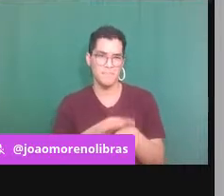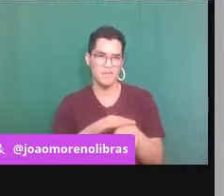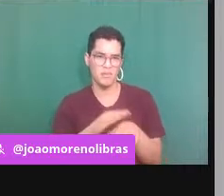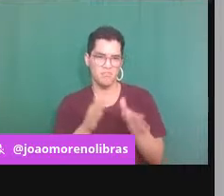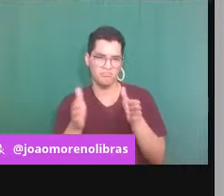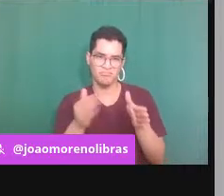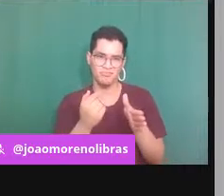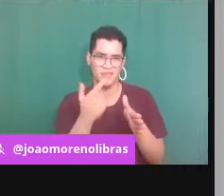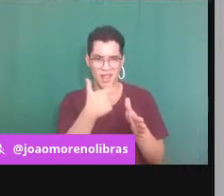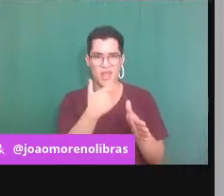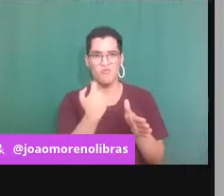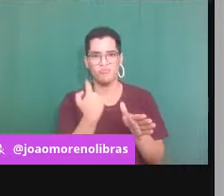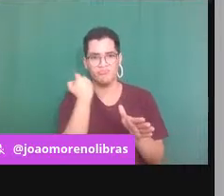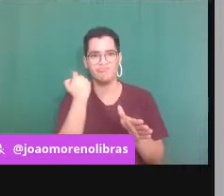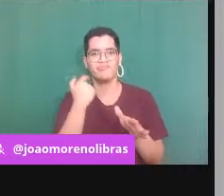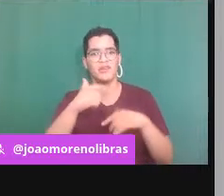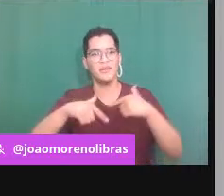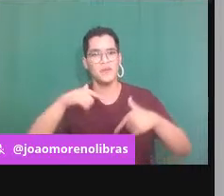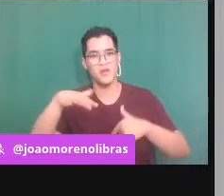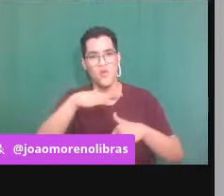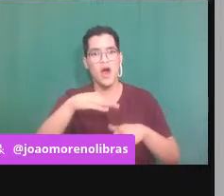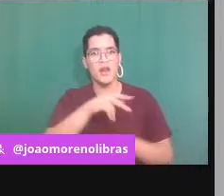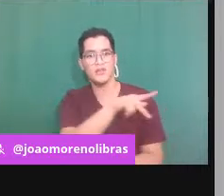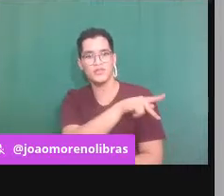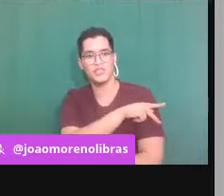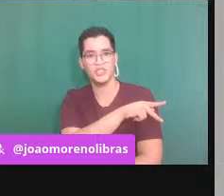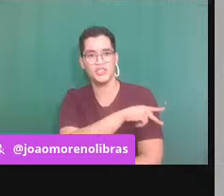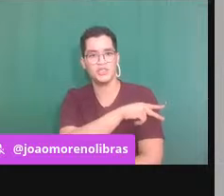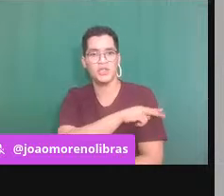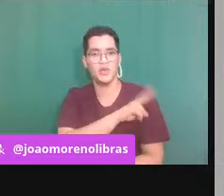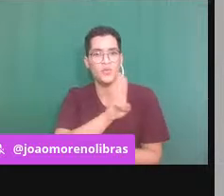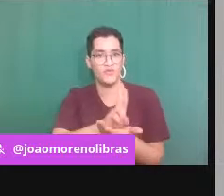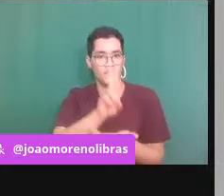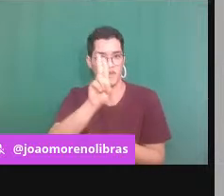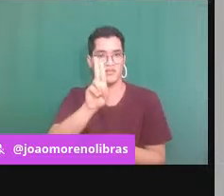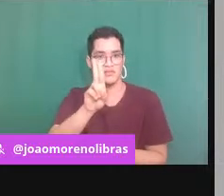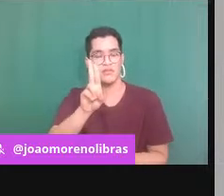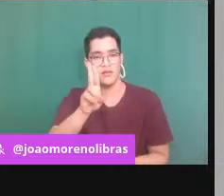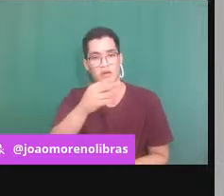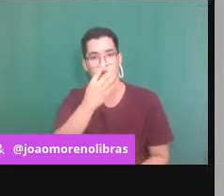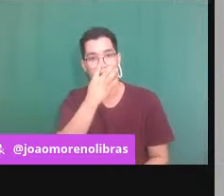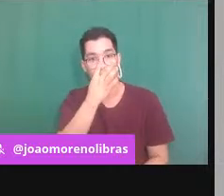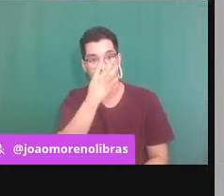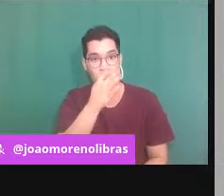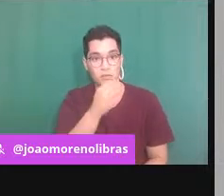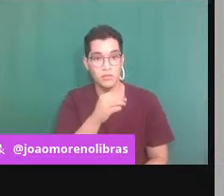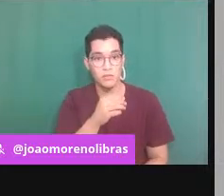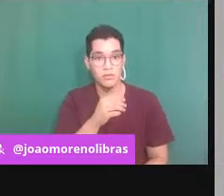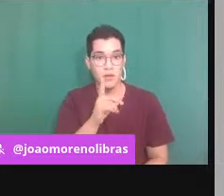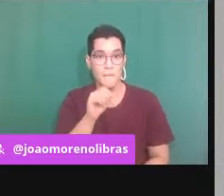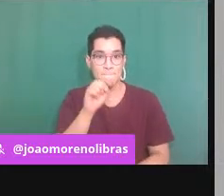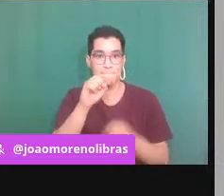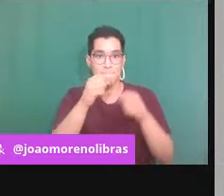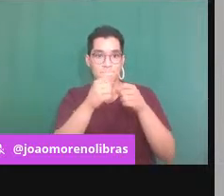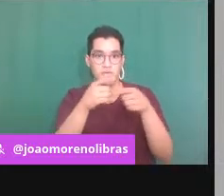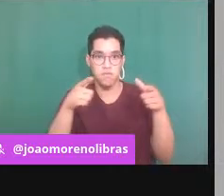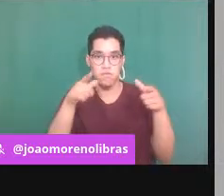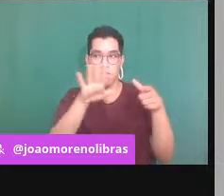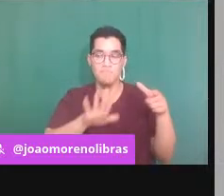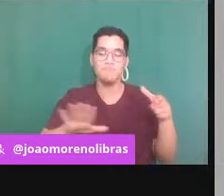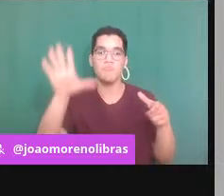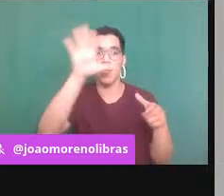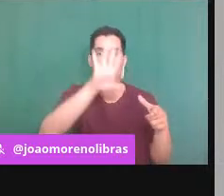gestão universitária, né? E, assim, nível macro da instituição.